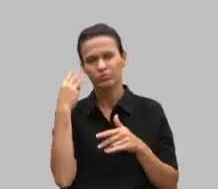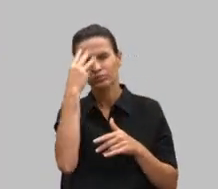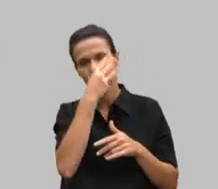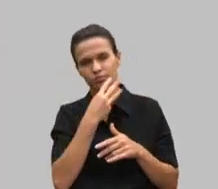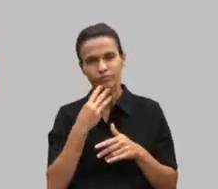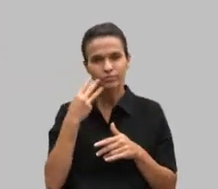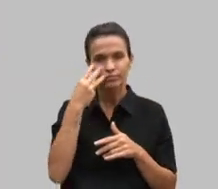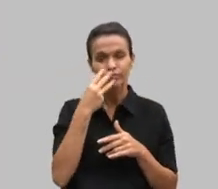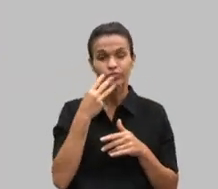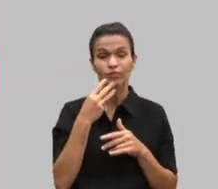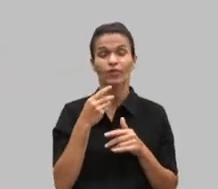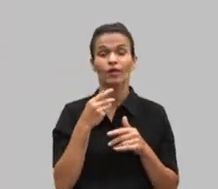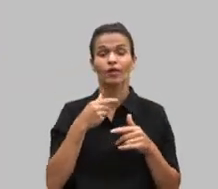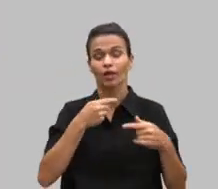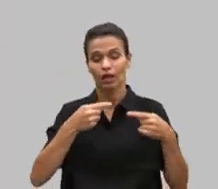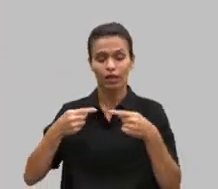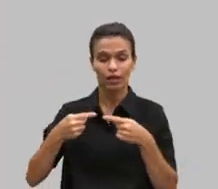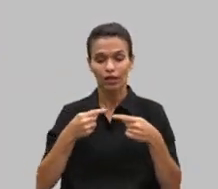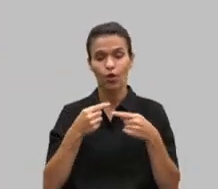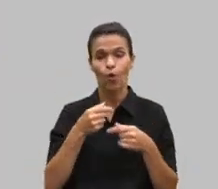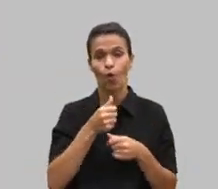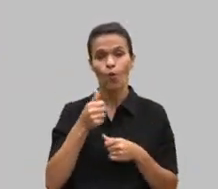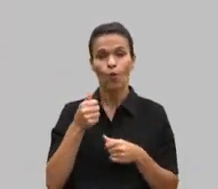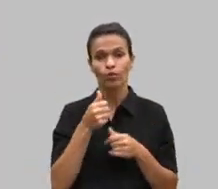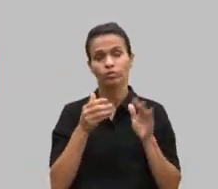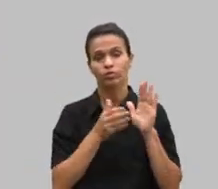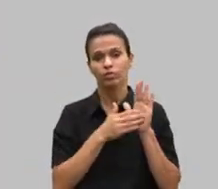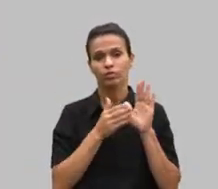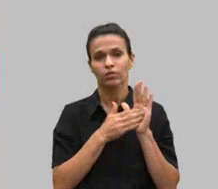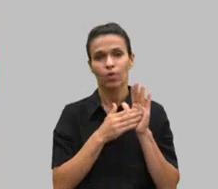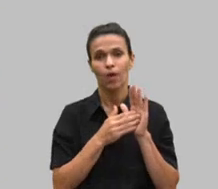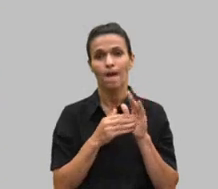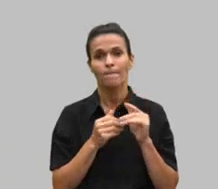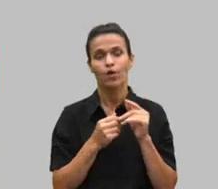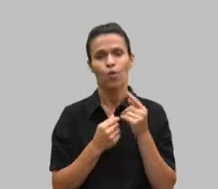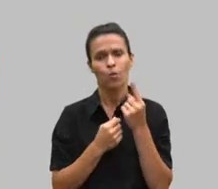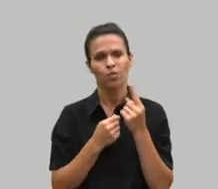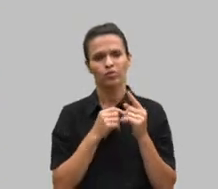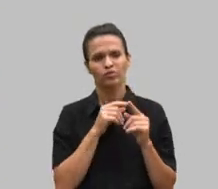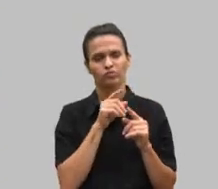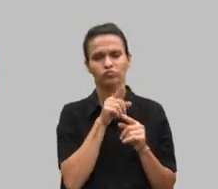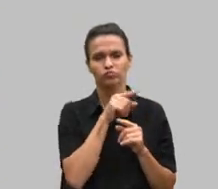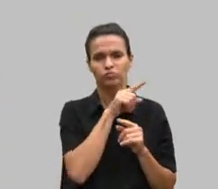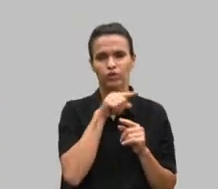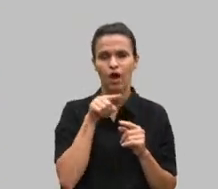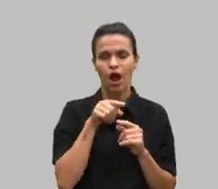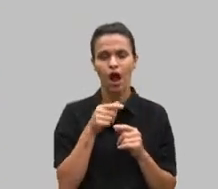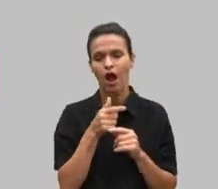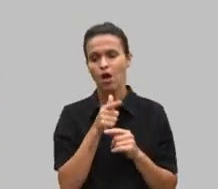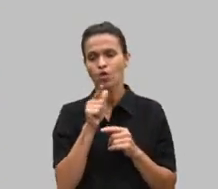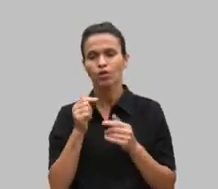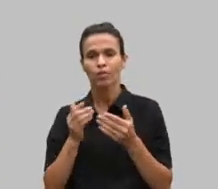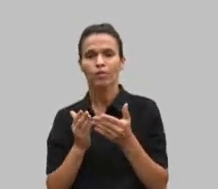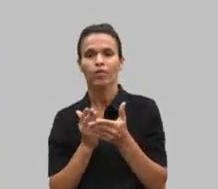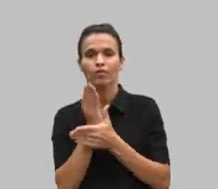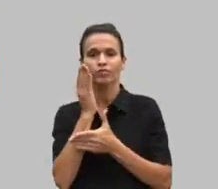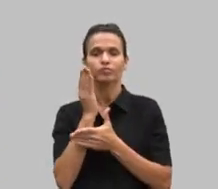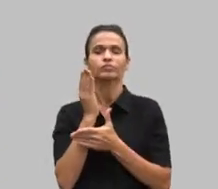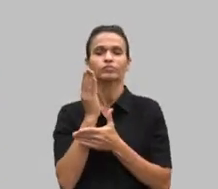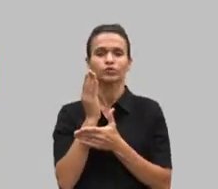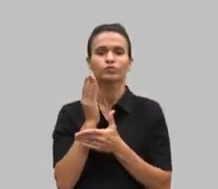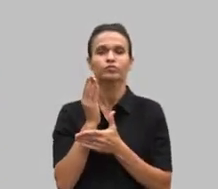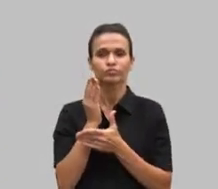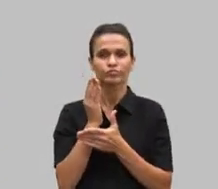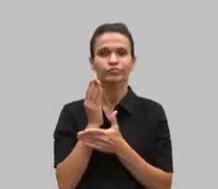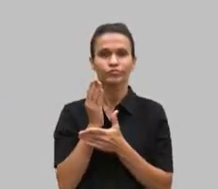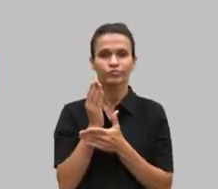11 propostas dessas propostas apenas uma foi suprimida sendo que as outras foram aprovadas com modificação ou